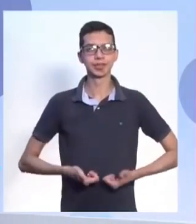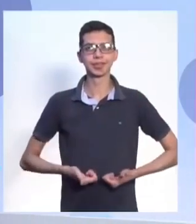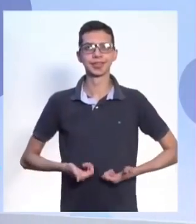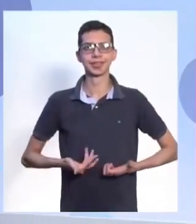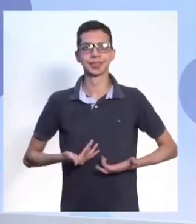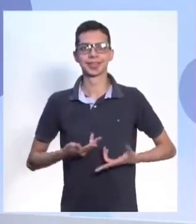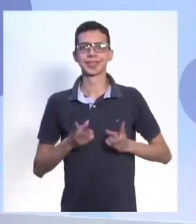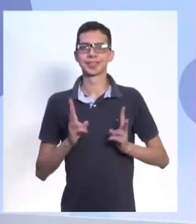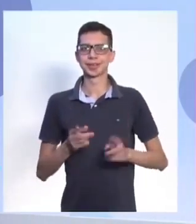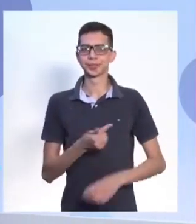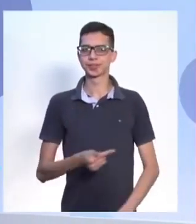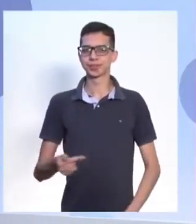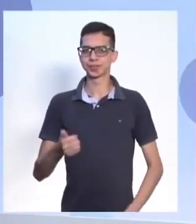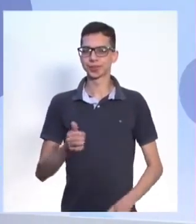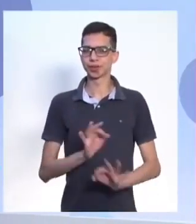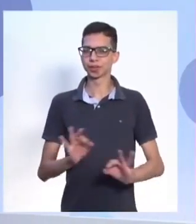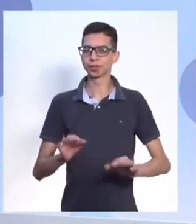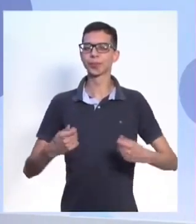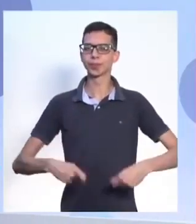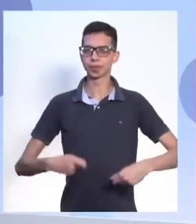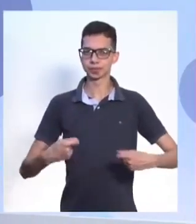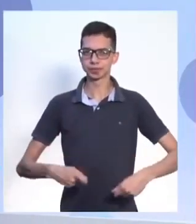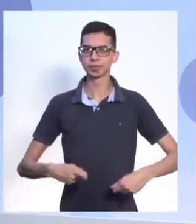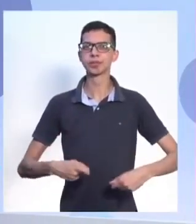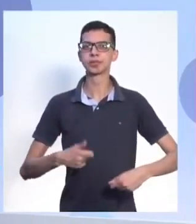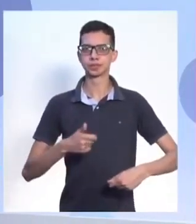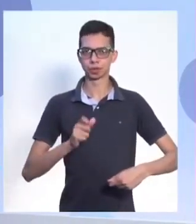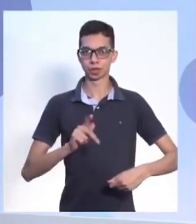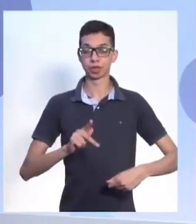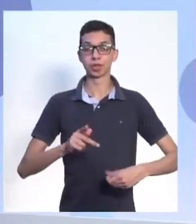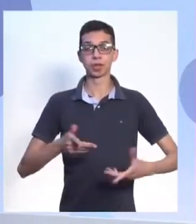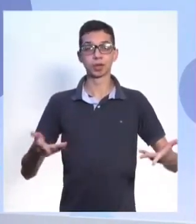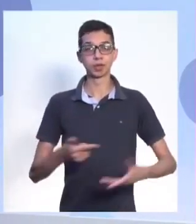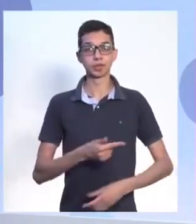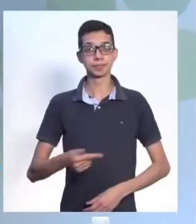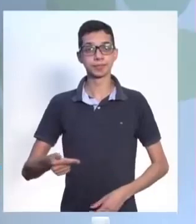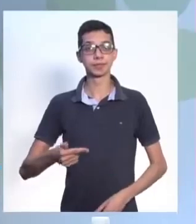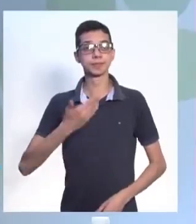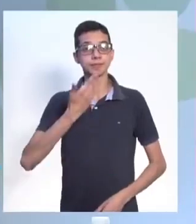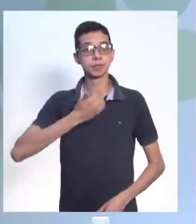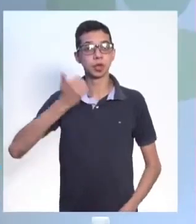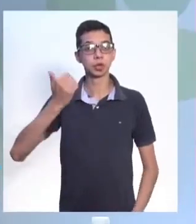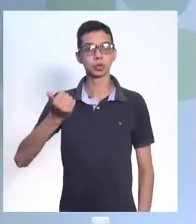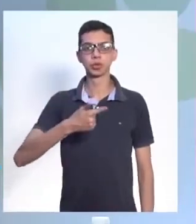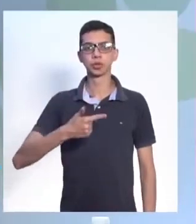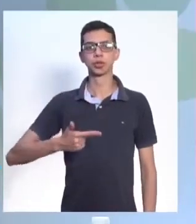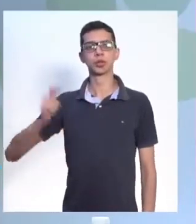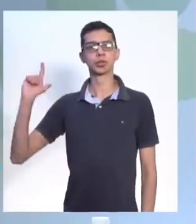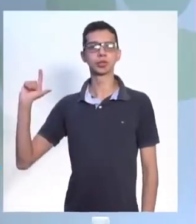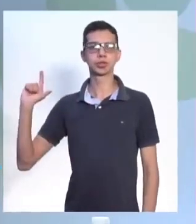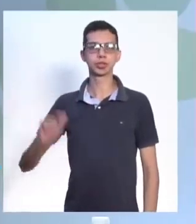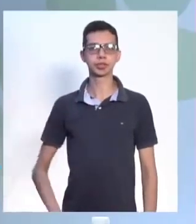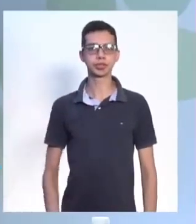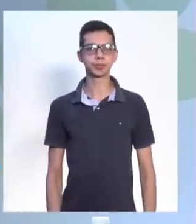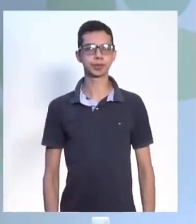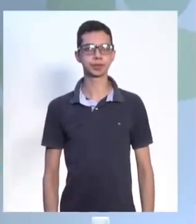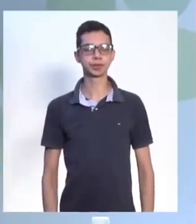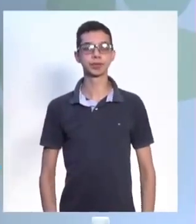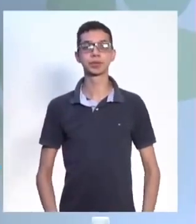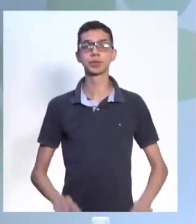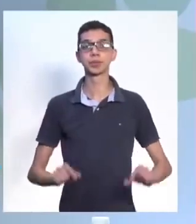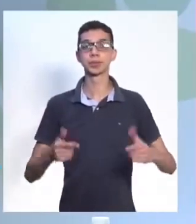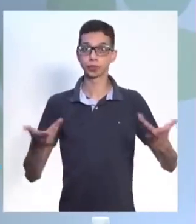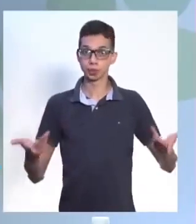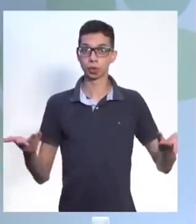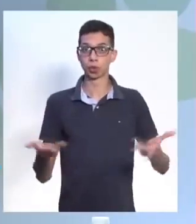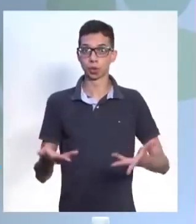bem mais produtiva até que a outra, né, Jonas? Isso mesmo, né? Nós tenhamos aí mais atividades, mais missões para vocês produzirem. E claro, hoje